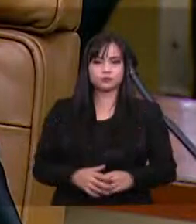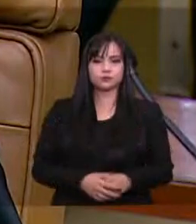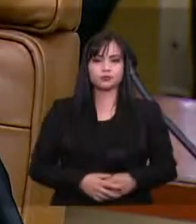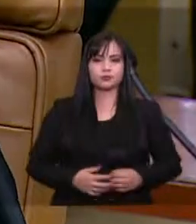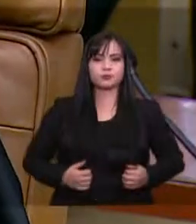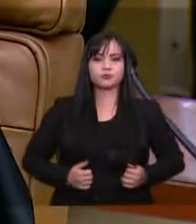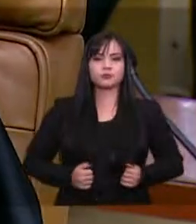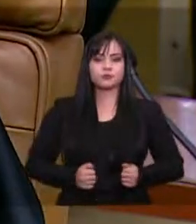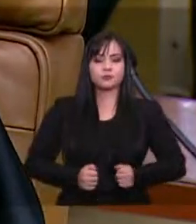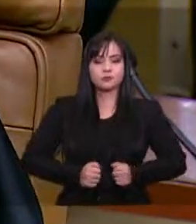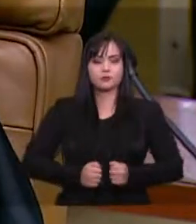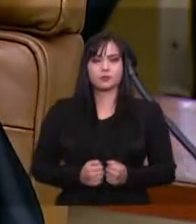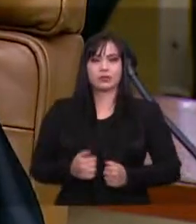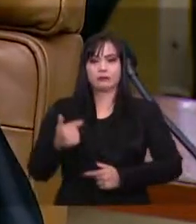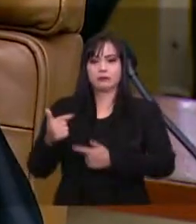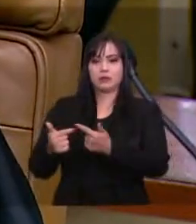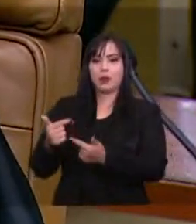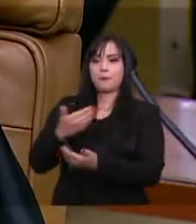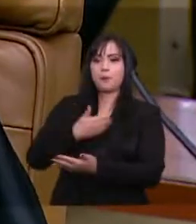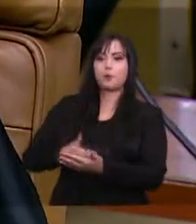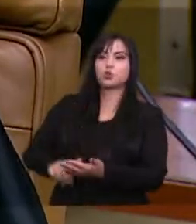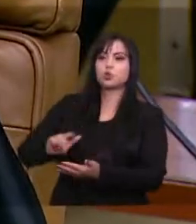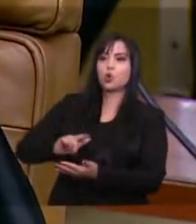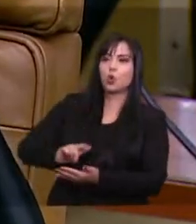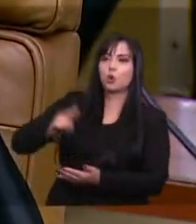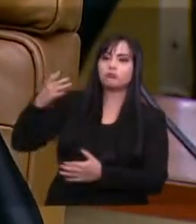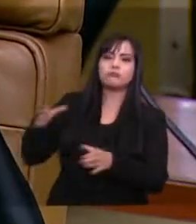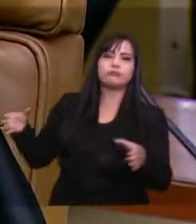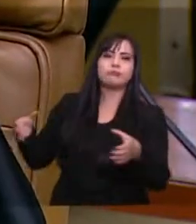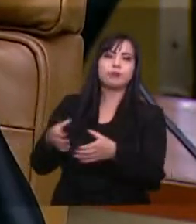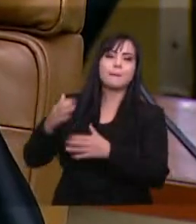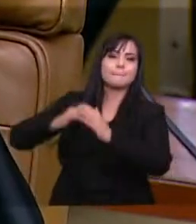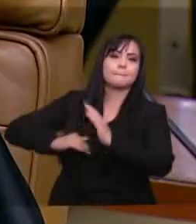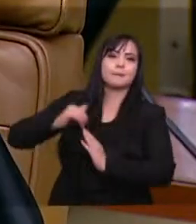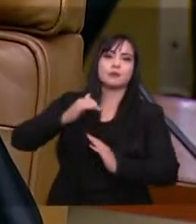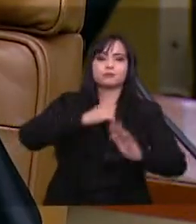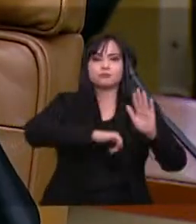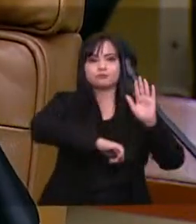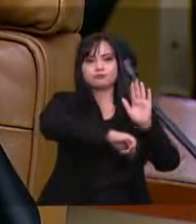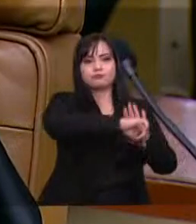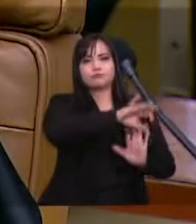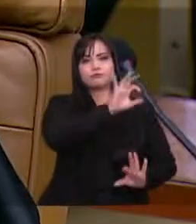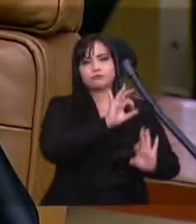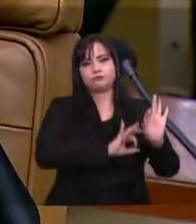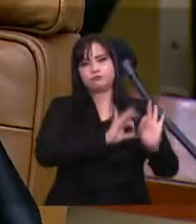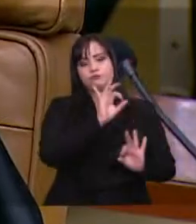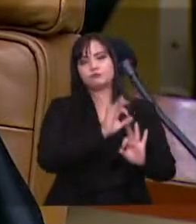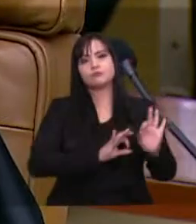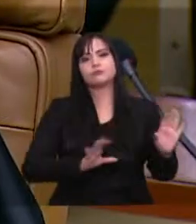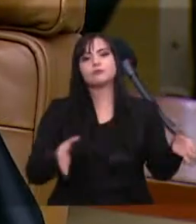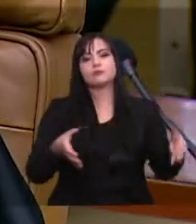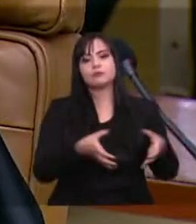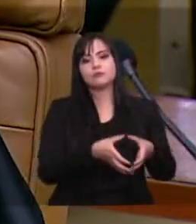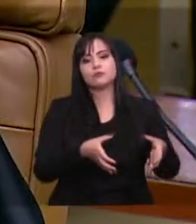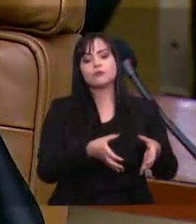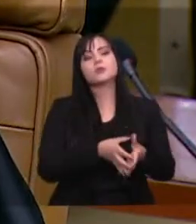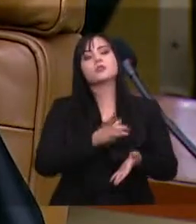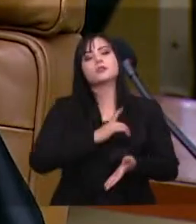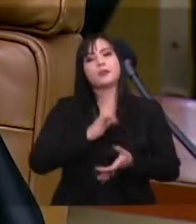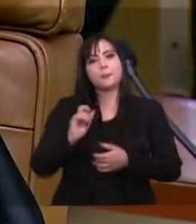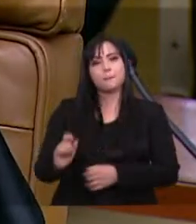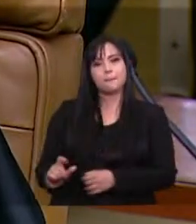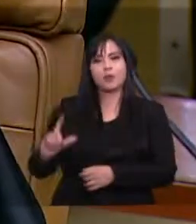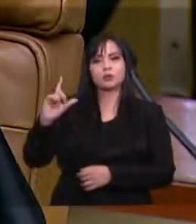funcionário público de outro integrante para a prática da infração da organização criminosa especial causa